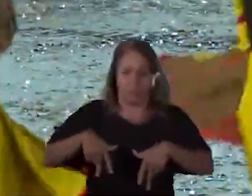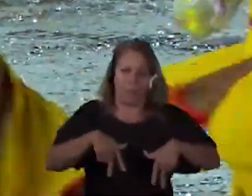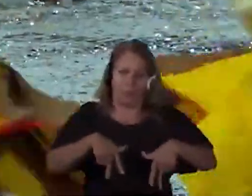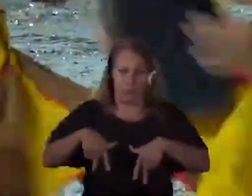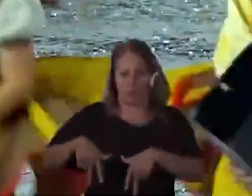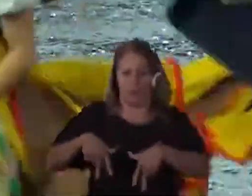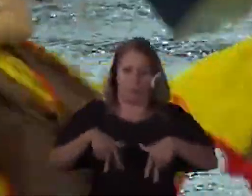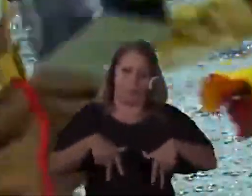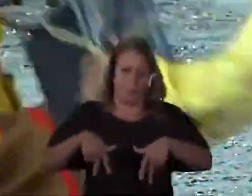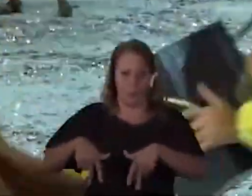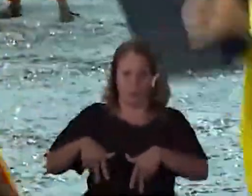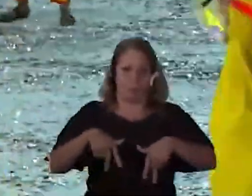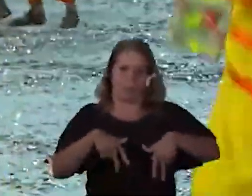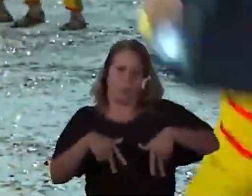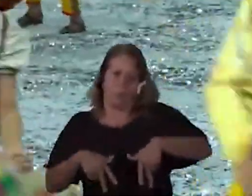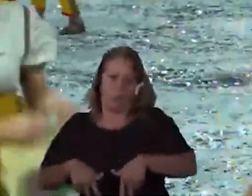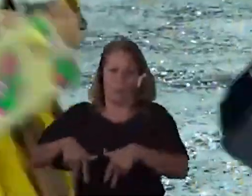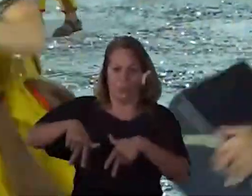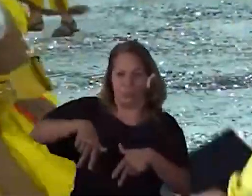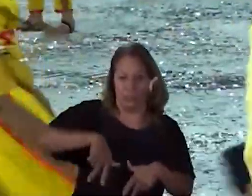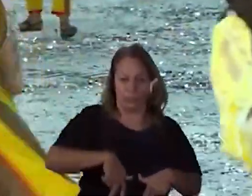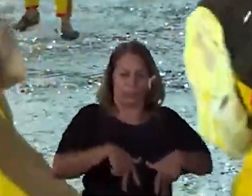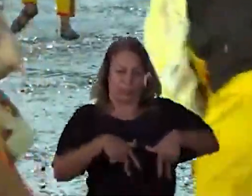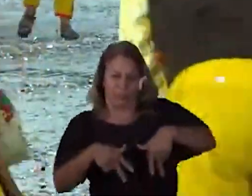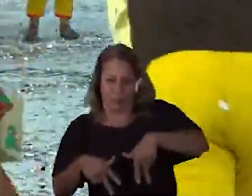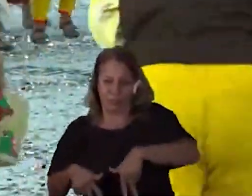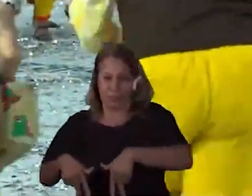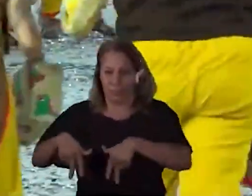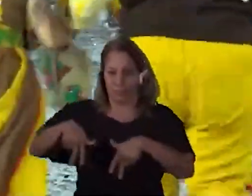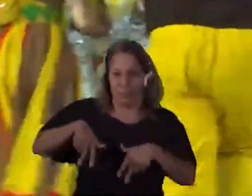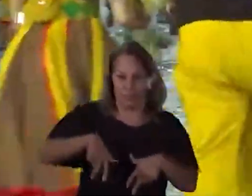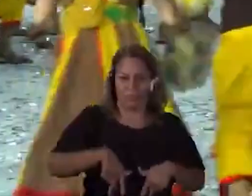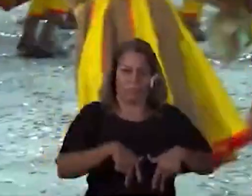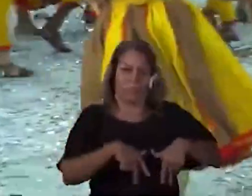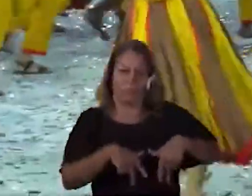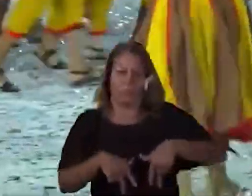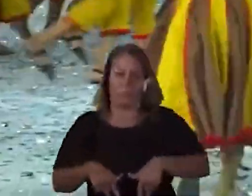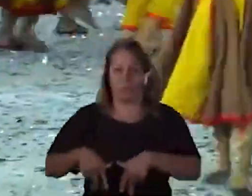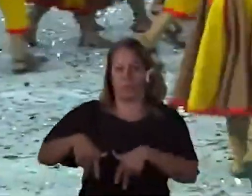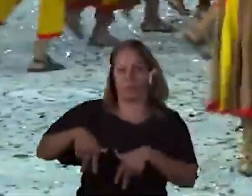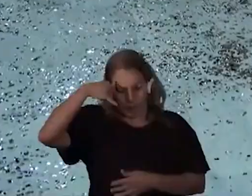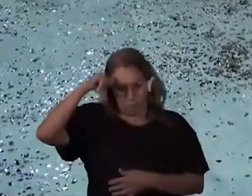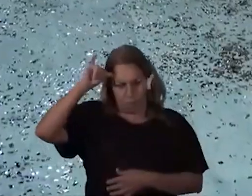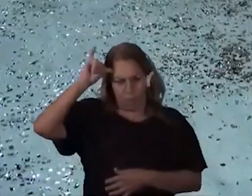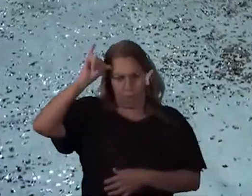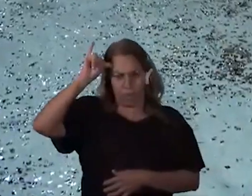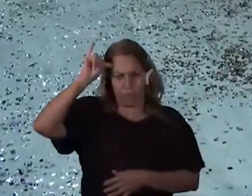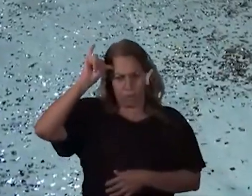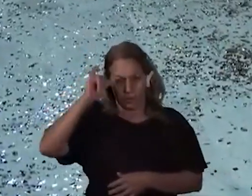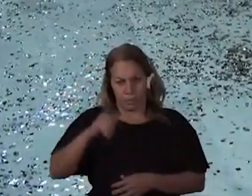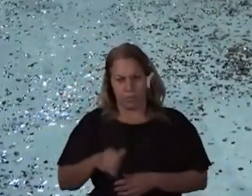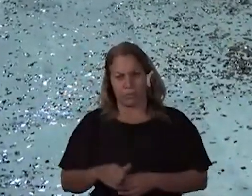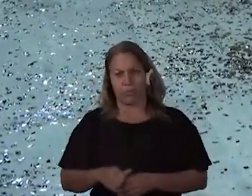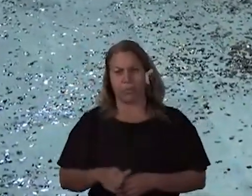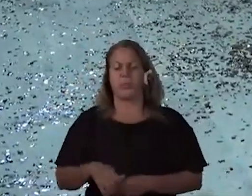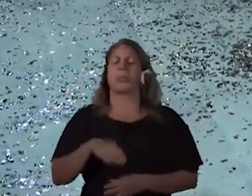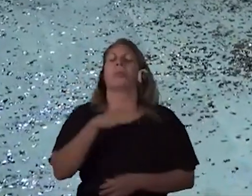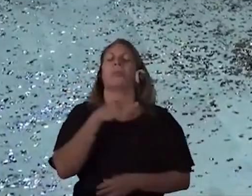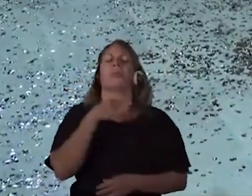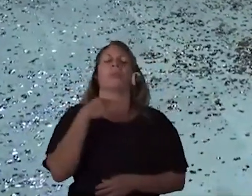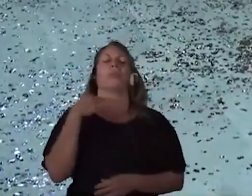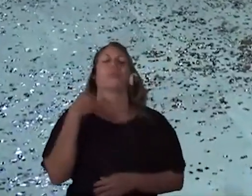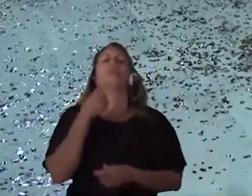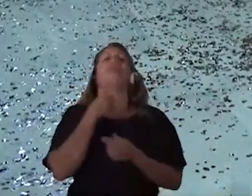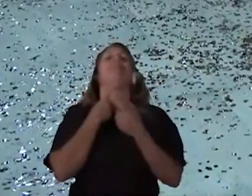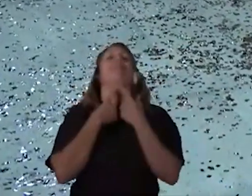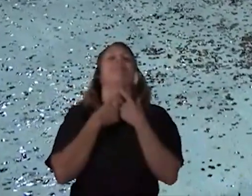tem tempo, por conta do estudo, por conta do trabalho. E a gente costuma ensaiar domingo, das 14 horas até as 20 horas, todos os domingos. A